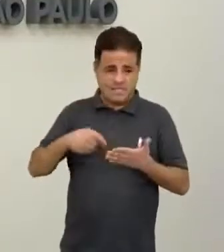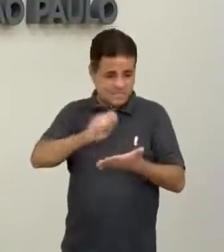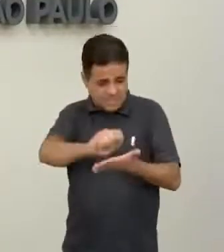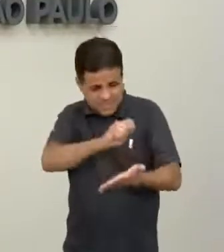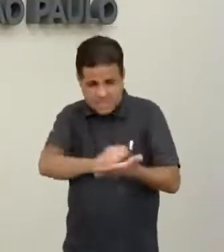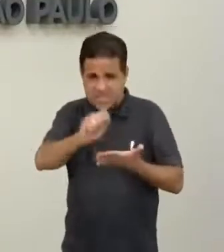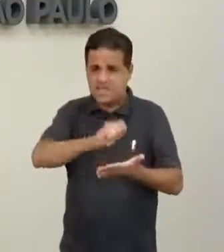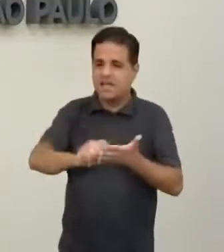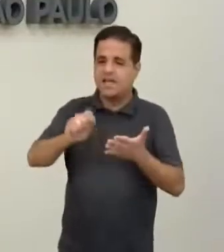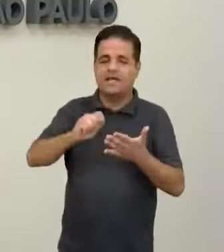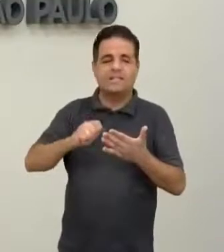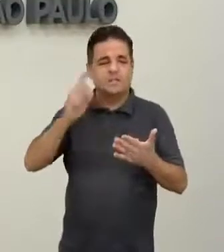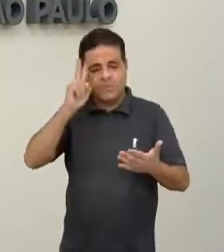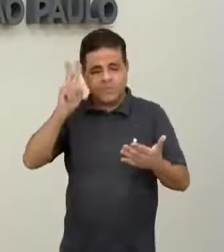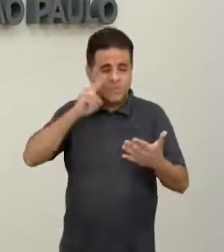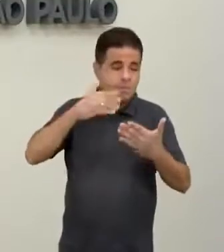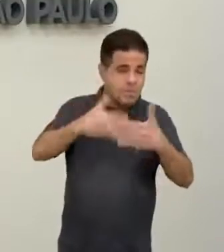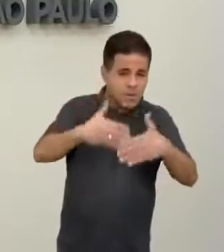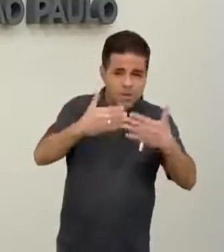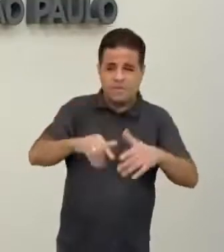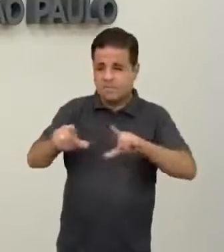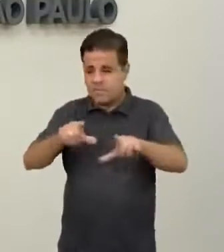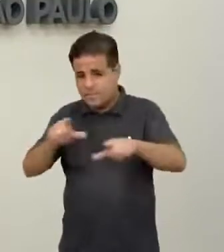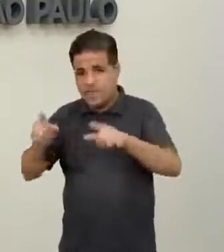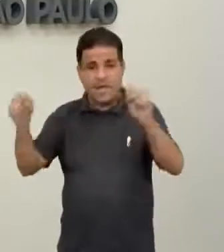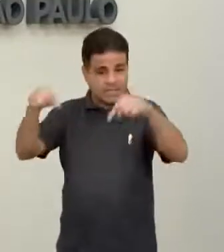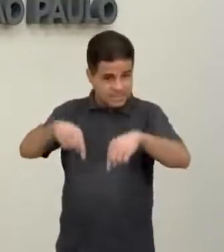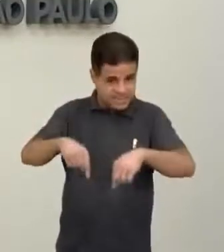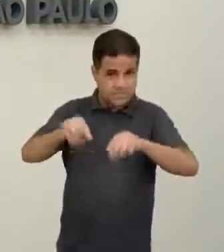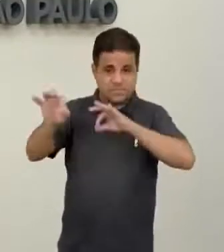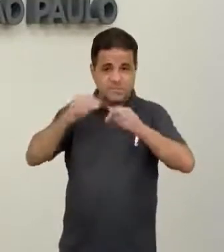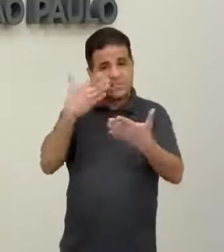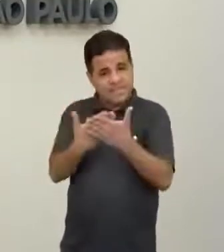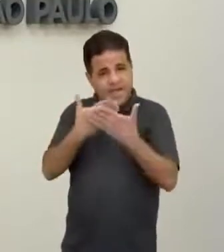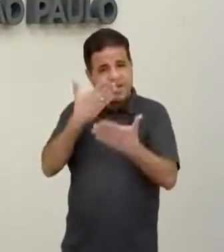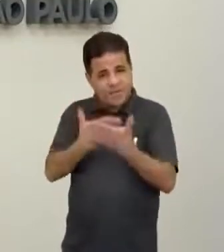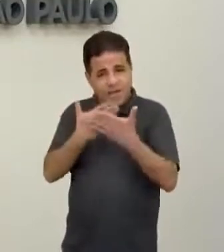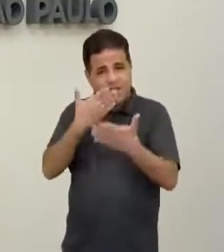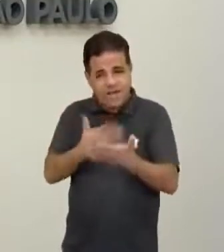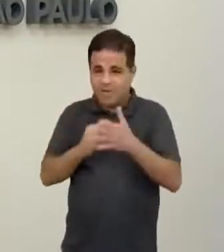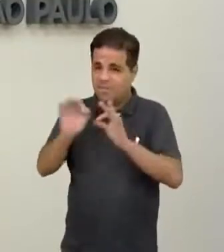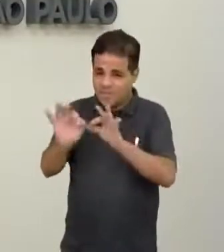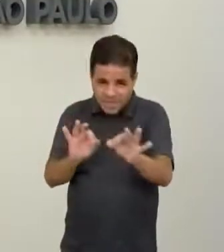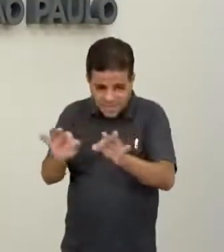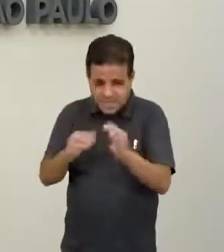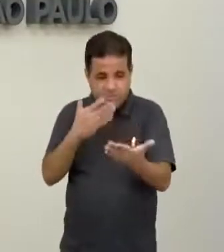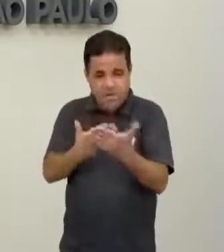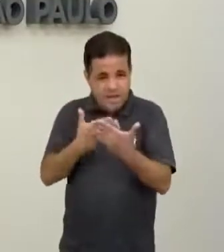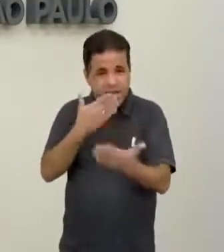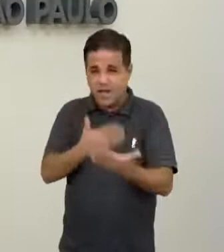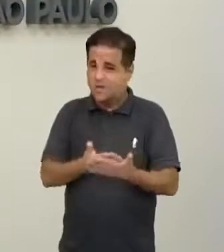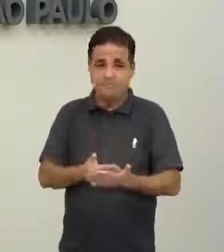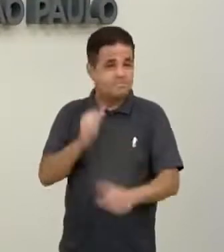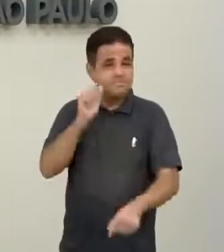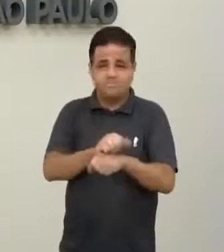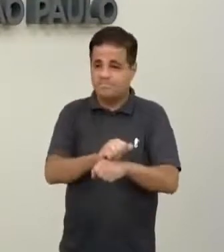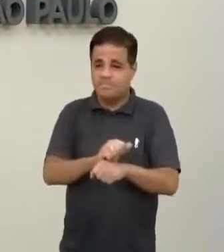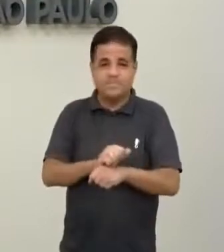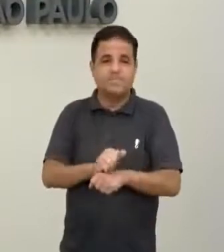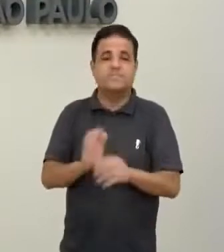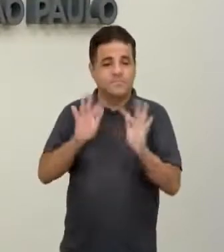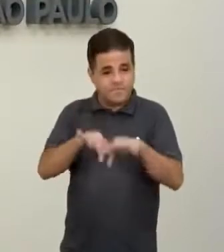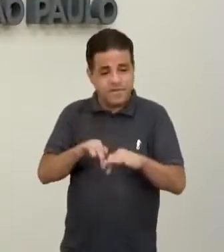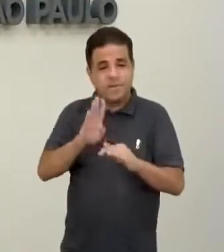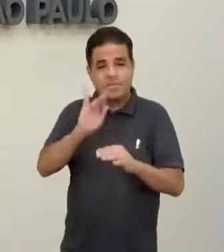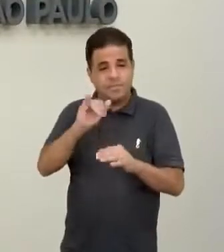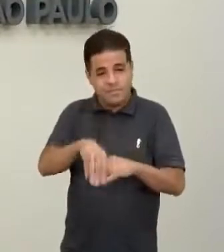diário, corrigindo provas e trabalhos. Aqui a gente fica fazendo aula o tempo todo, então a gente sempre está quebrado no final